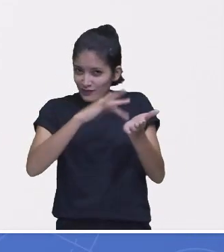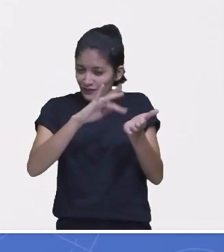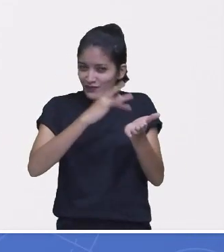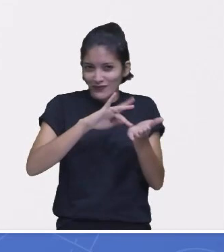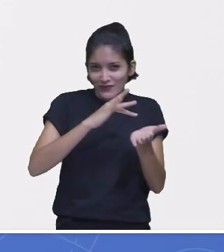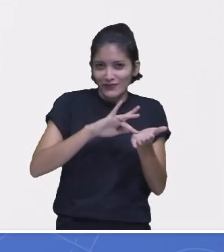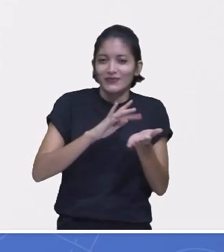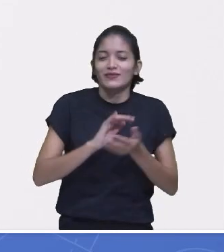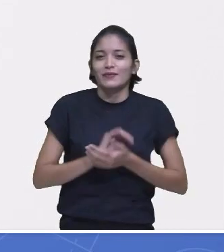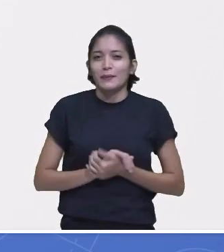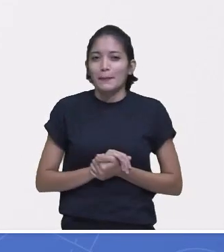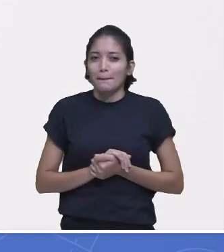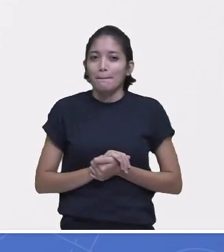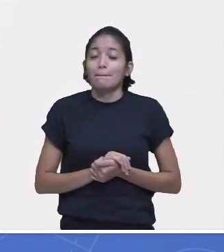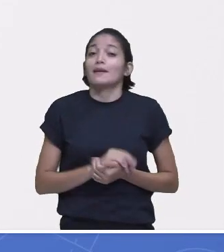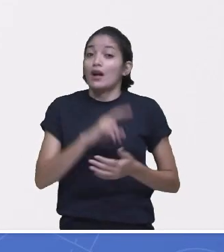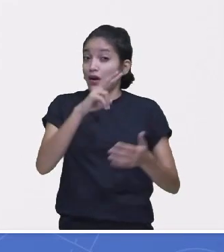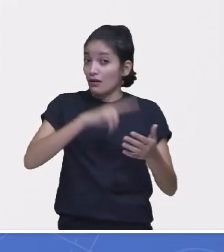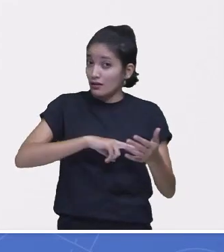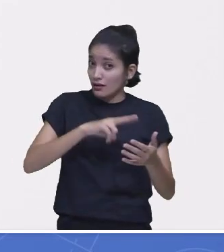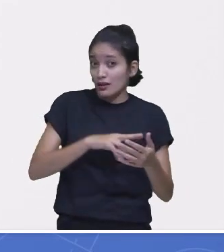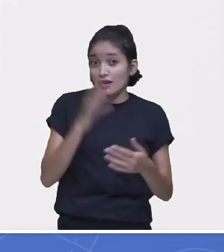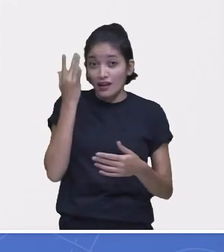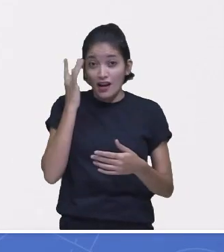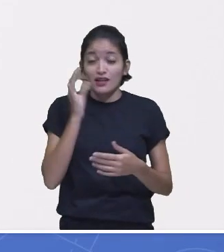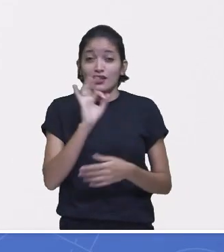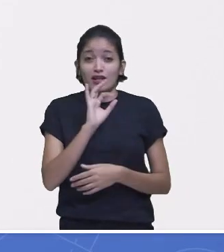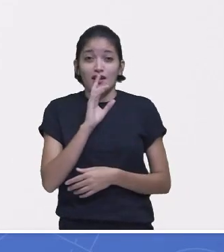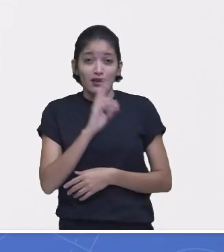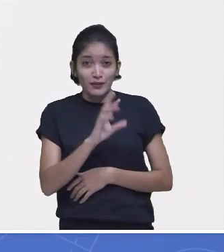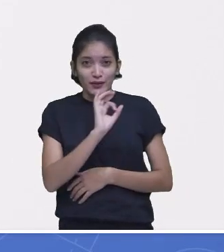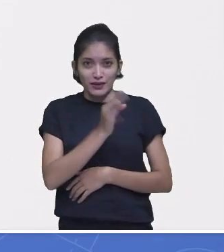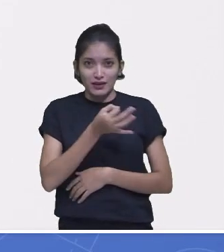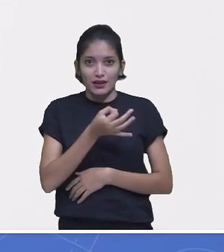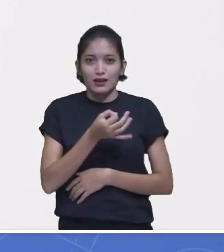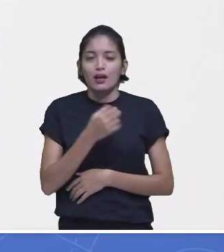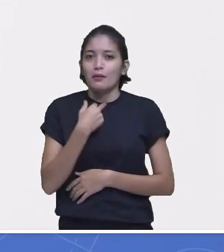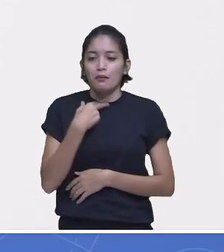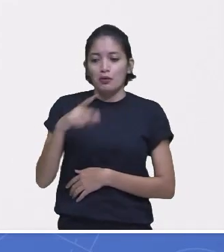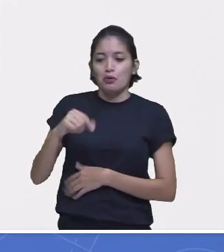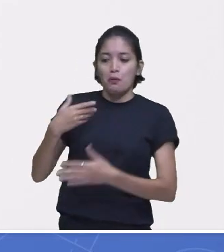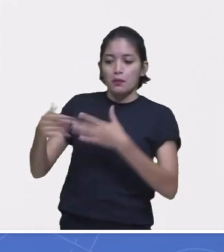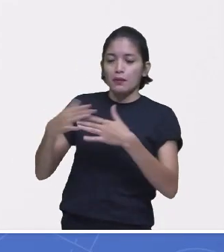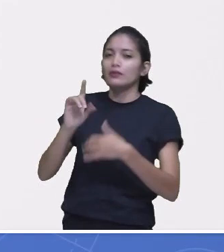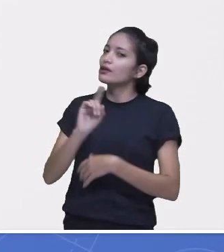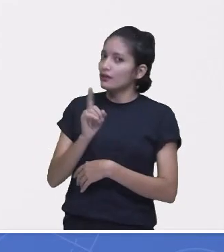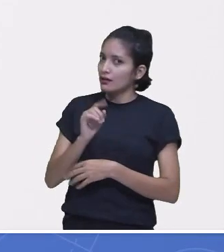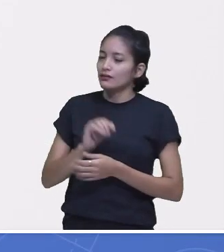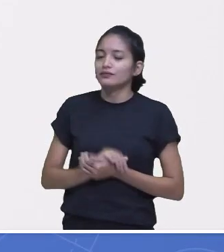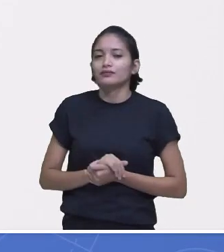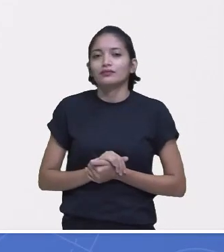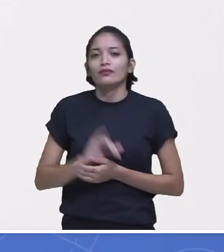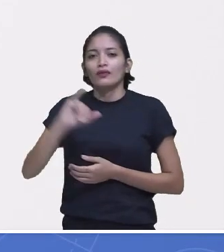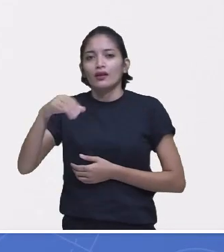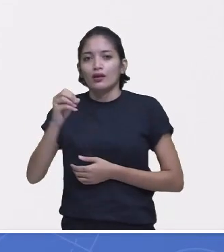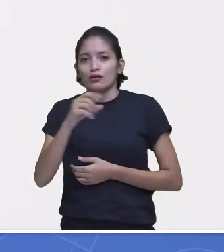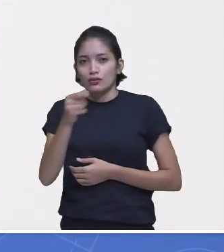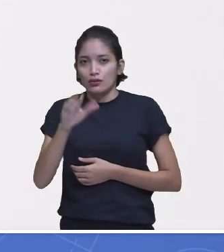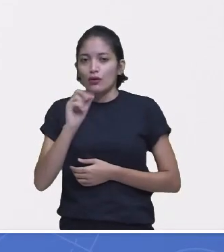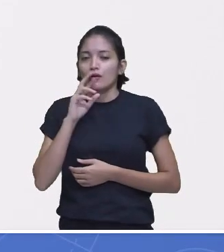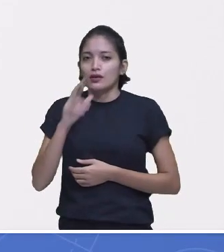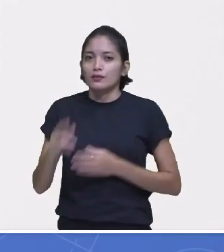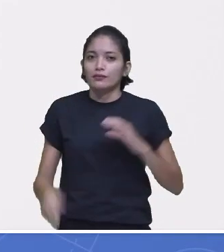digital, pessoal? Deem uma lida. Será que é essa a resposta mesmo? Mas não vale chutar, hein? João Vitor, letra C. A